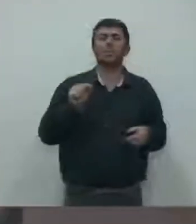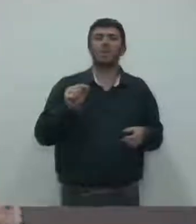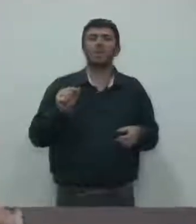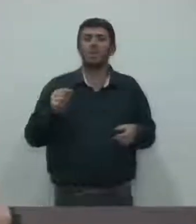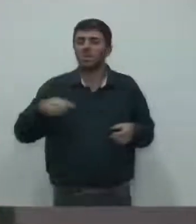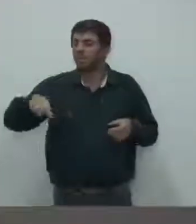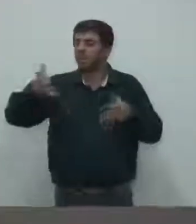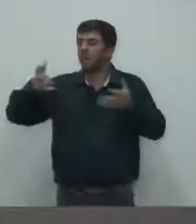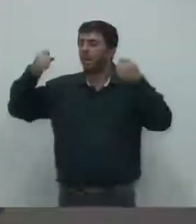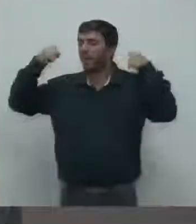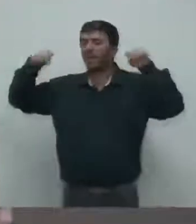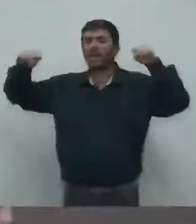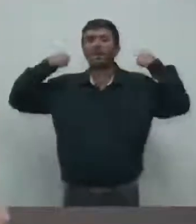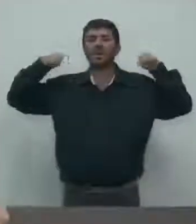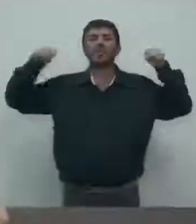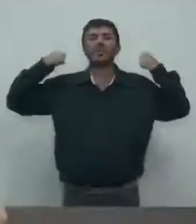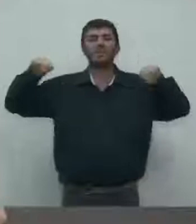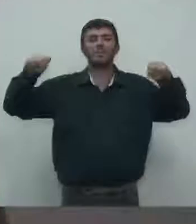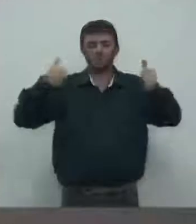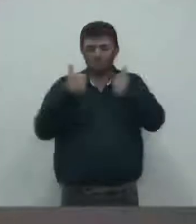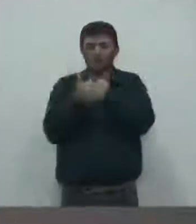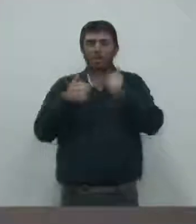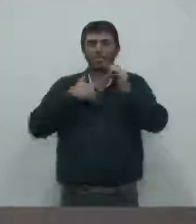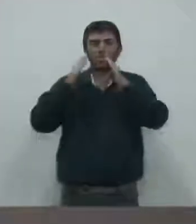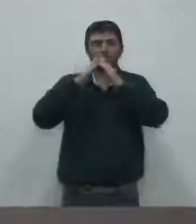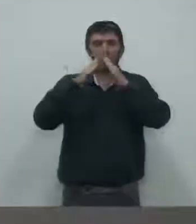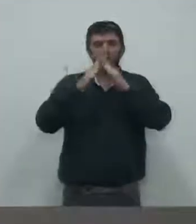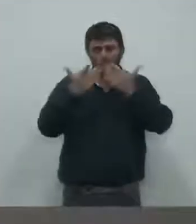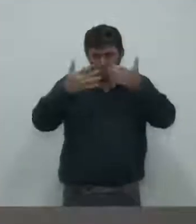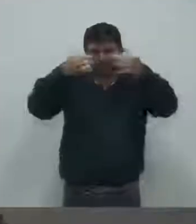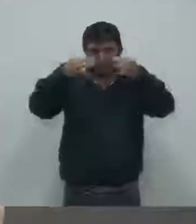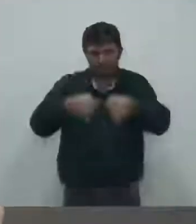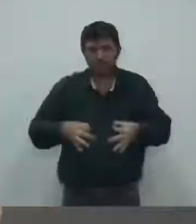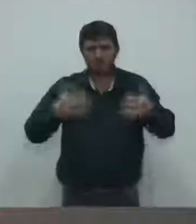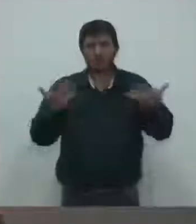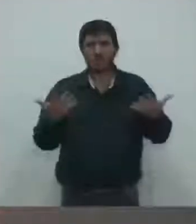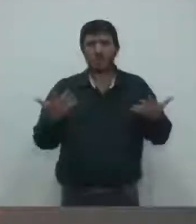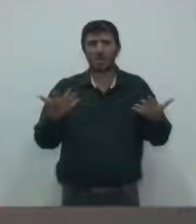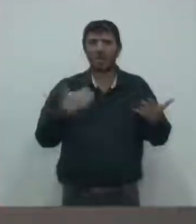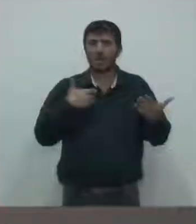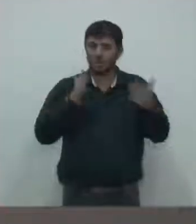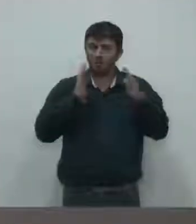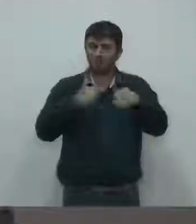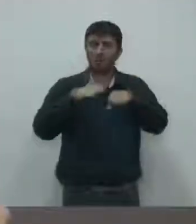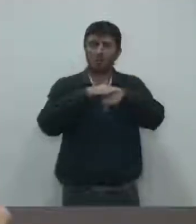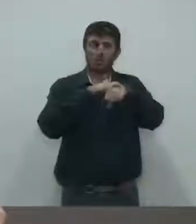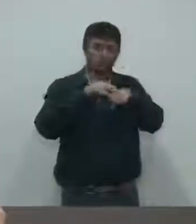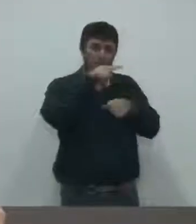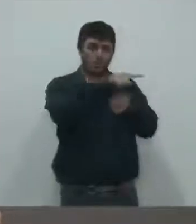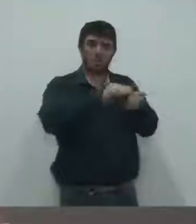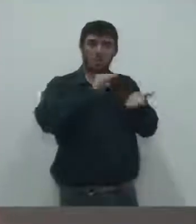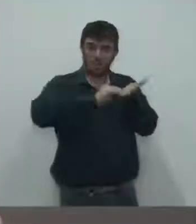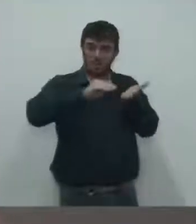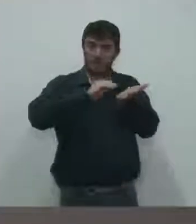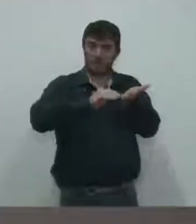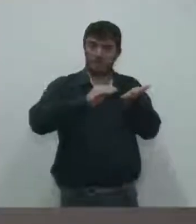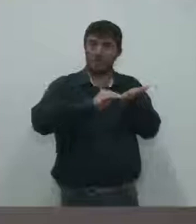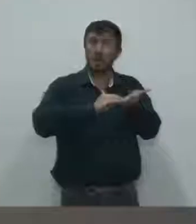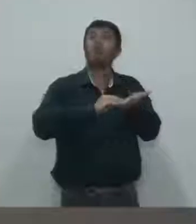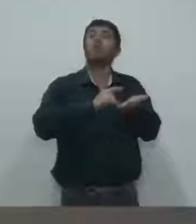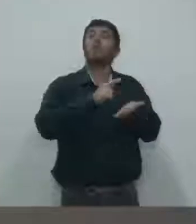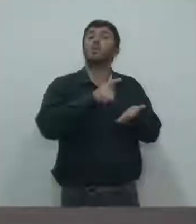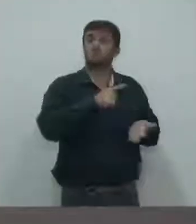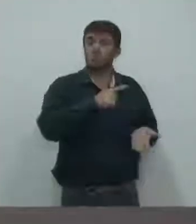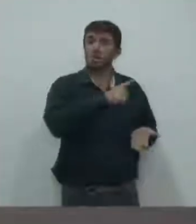livre perto da casa. E é justo. Não é? O que precisa? Eu conversei com o secretário, e aí um outro elogio. O secretário me disse assim, olha, a gente